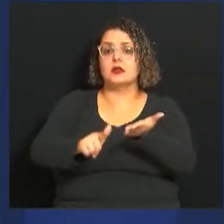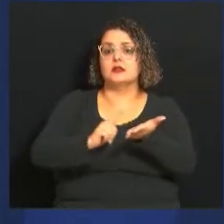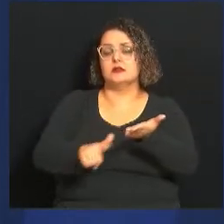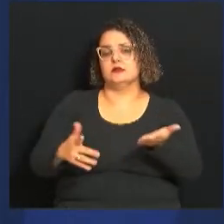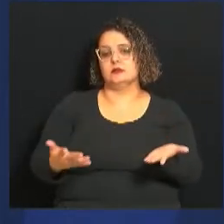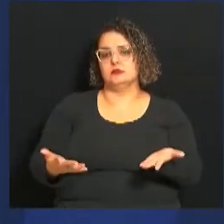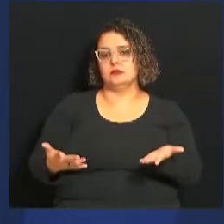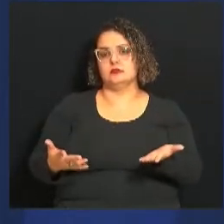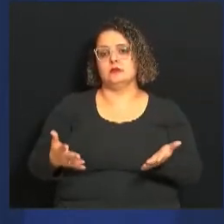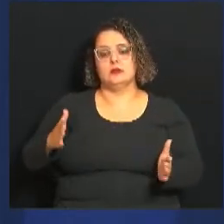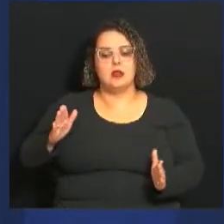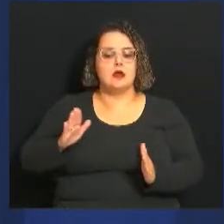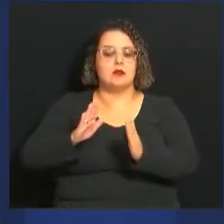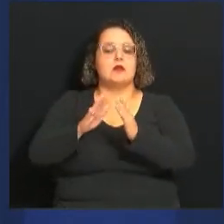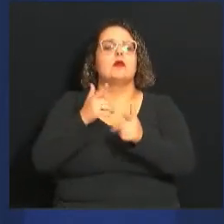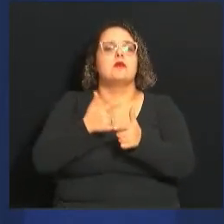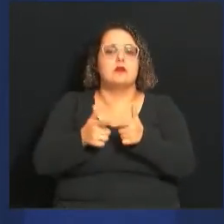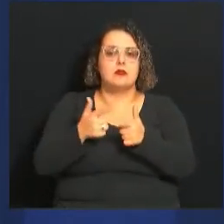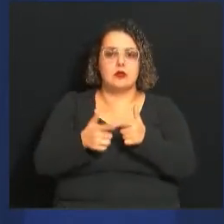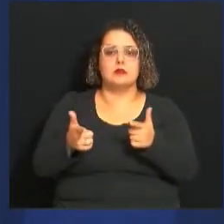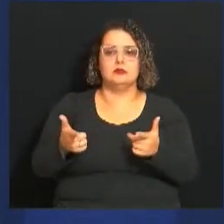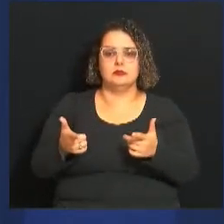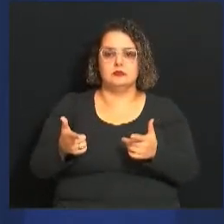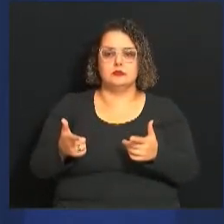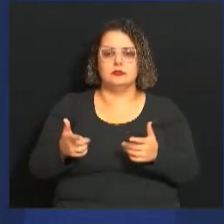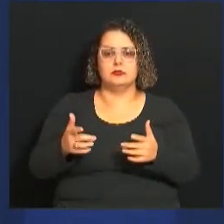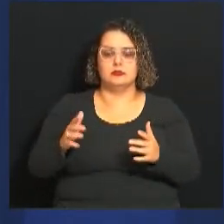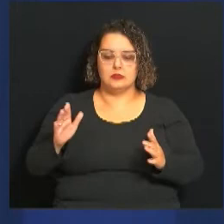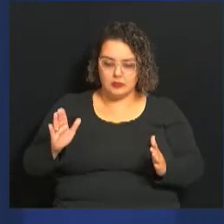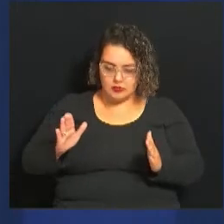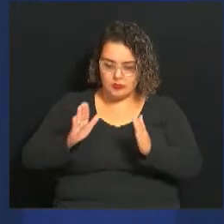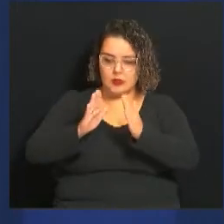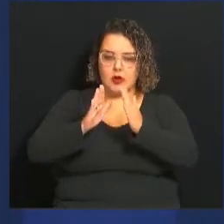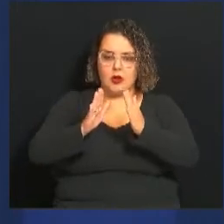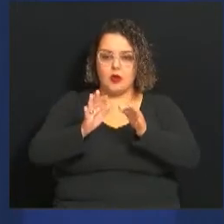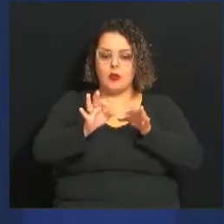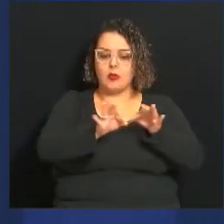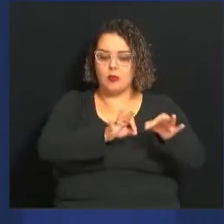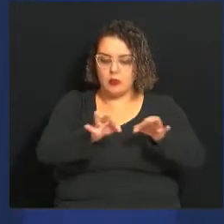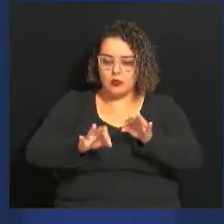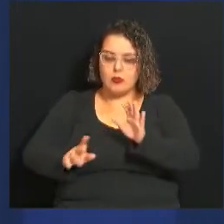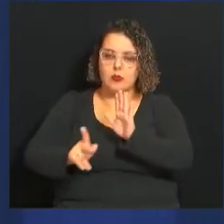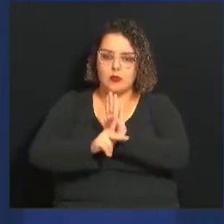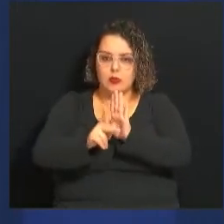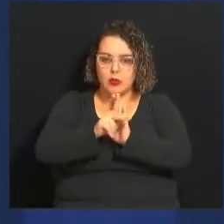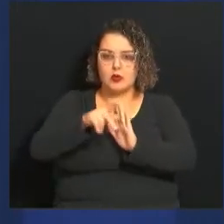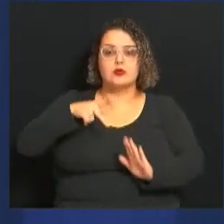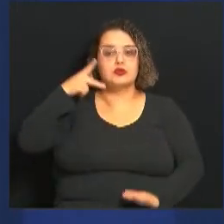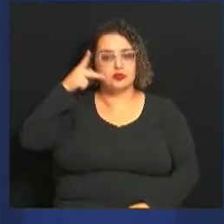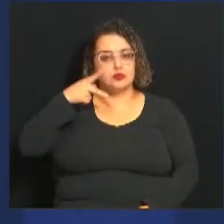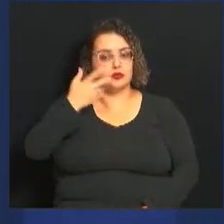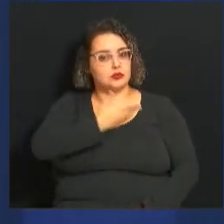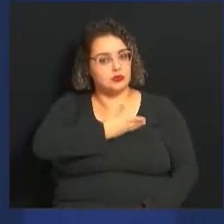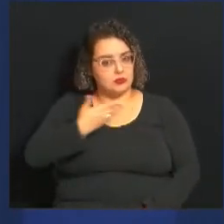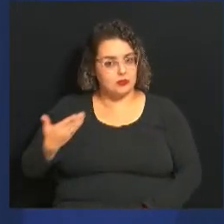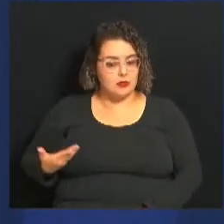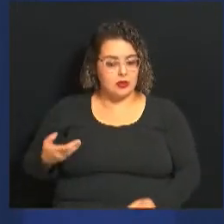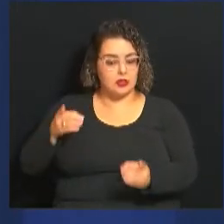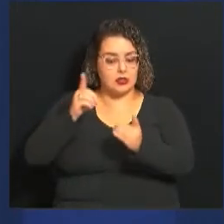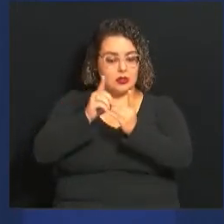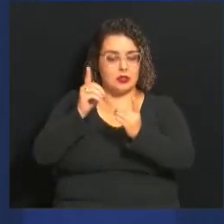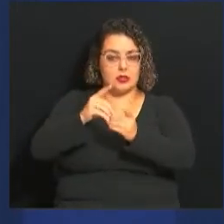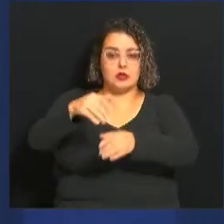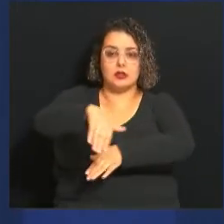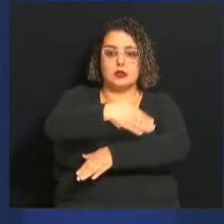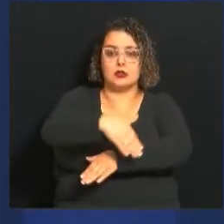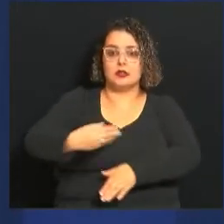gente enfrentar isso, ou seja, vamos traçar um projeto, uma política pública para poder atender essa população,